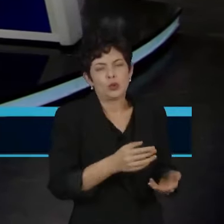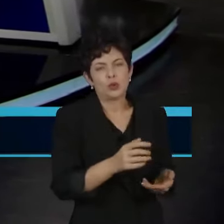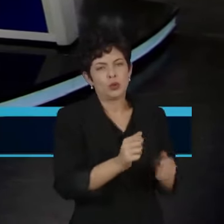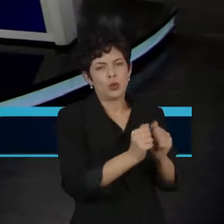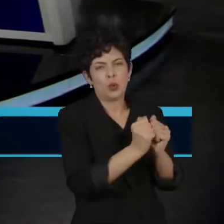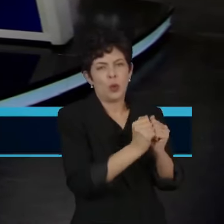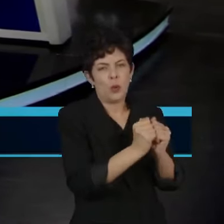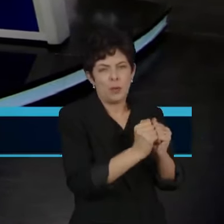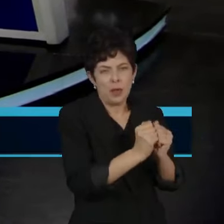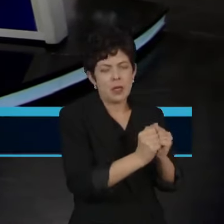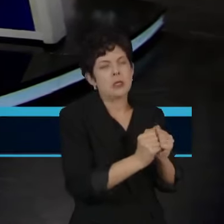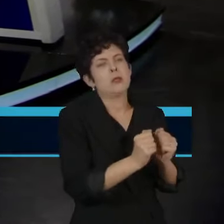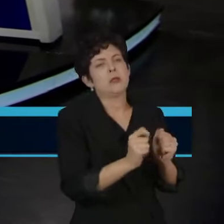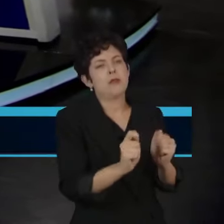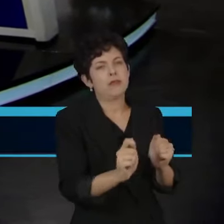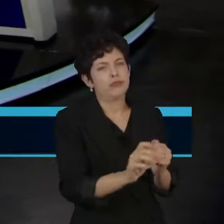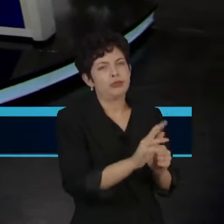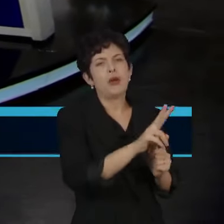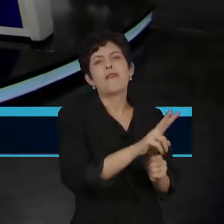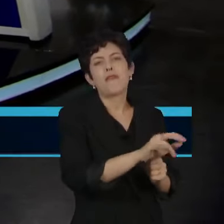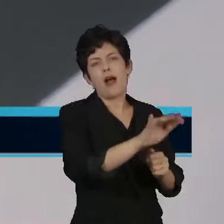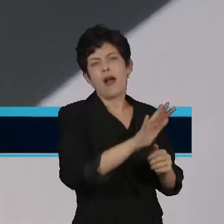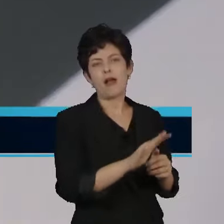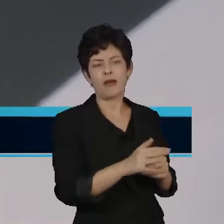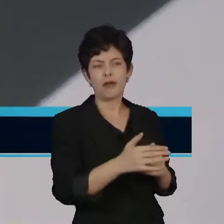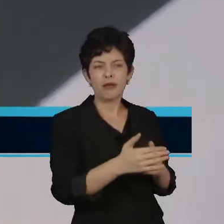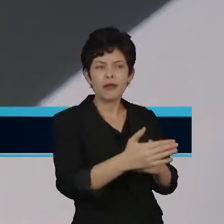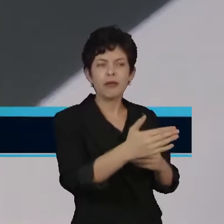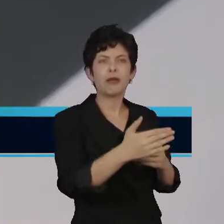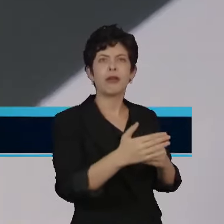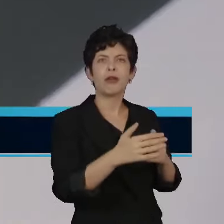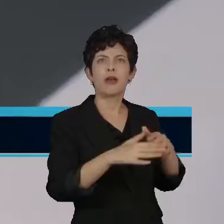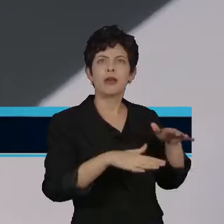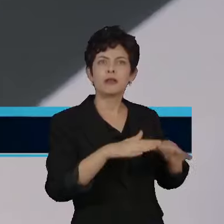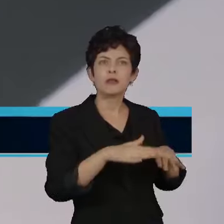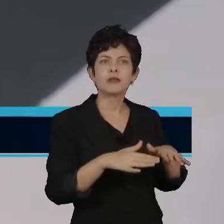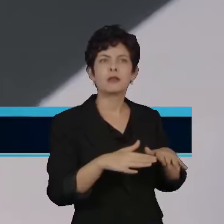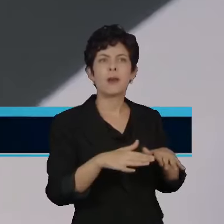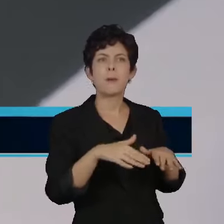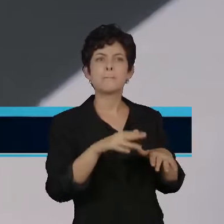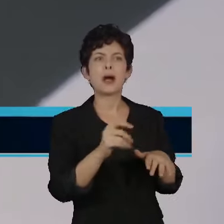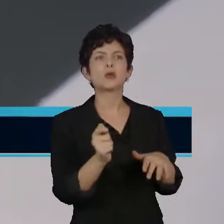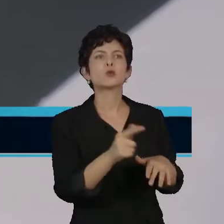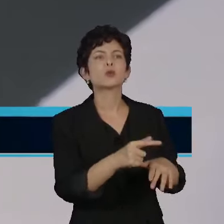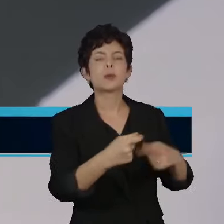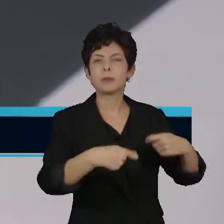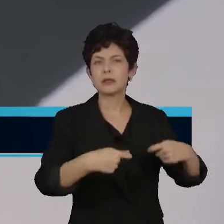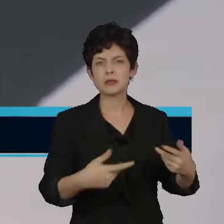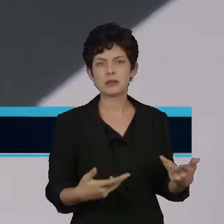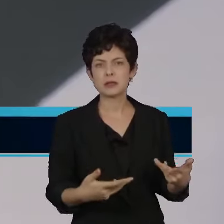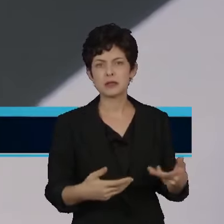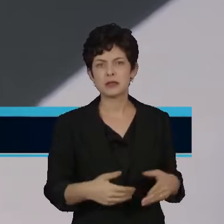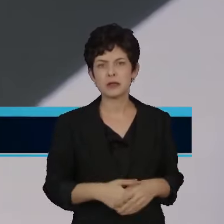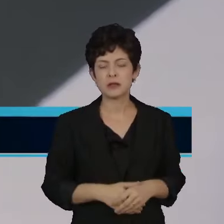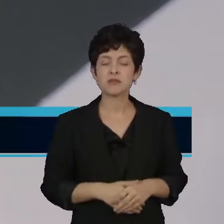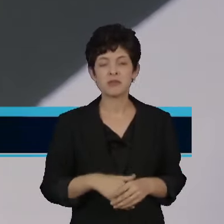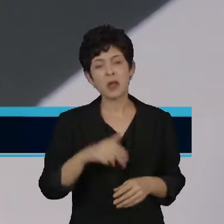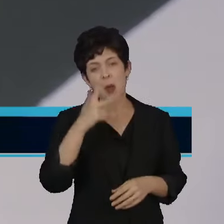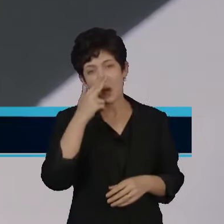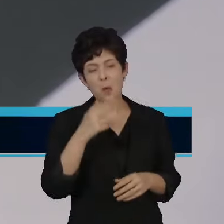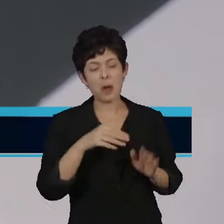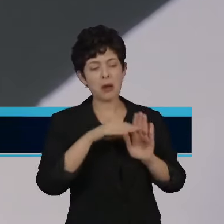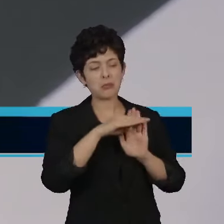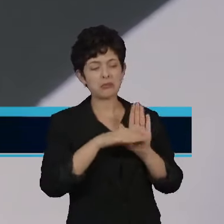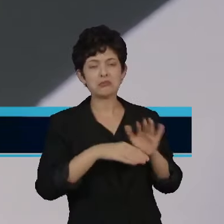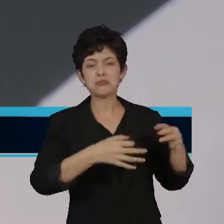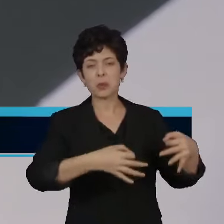arroz vai subir e vai subir muitas vezes mais do que o necessário, né? Então, acho que é uma medida